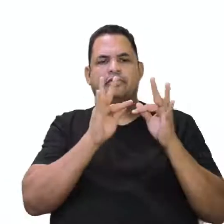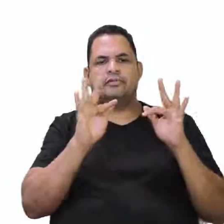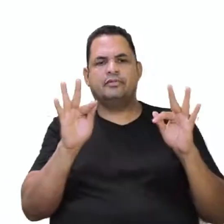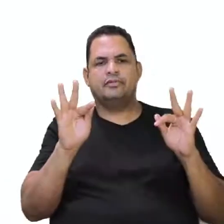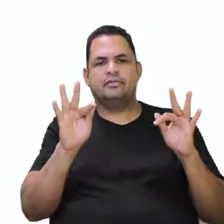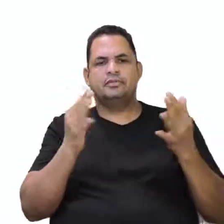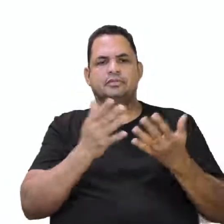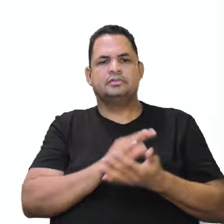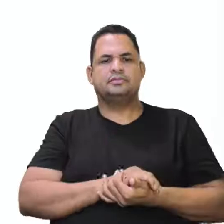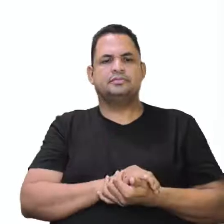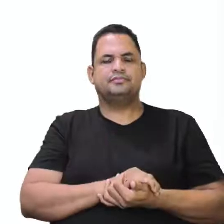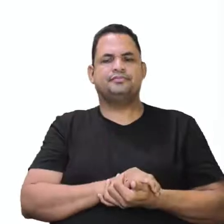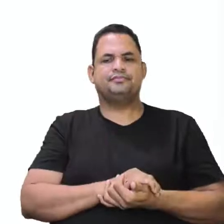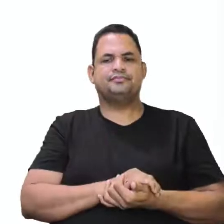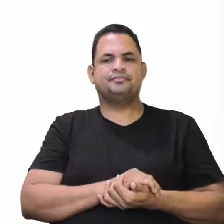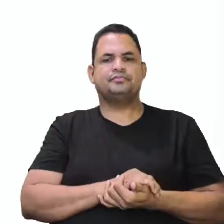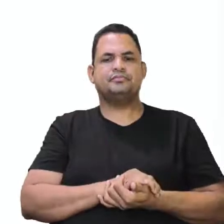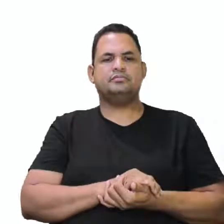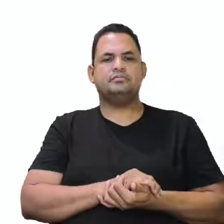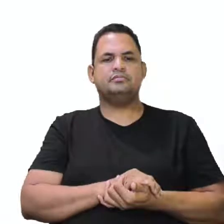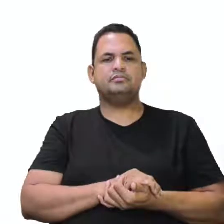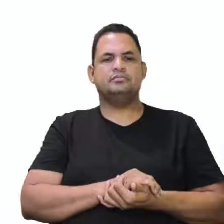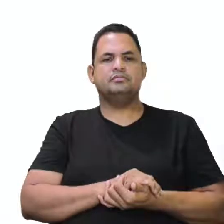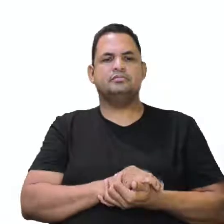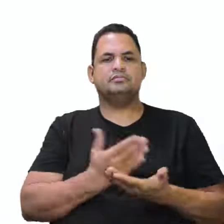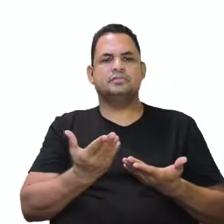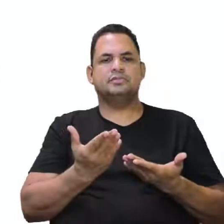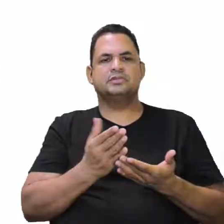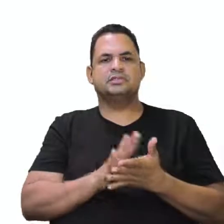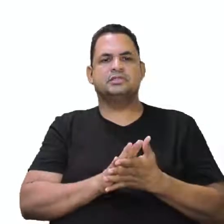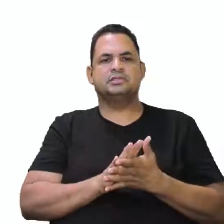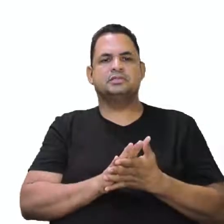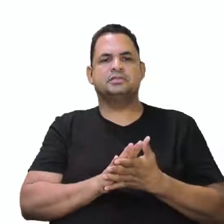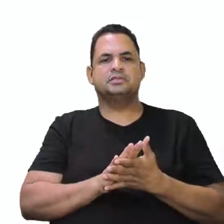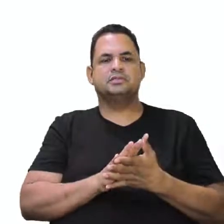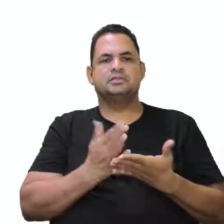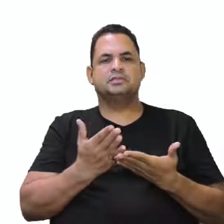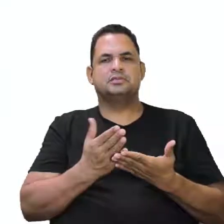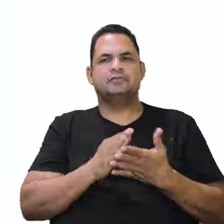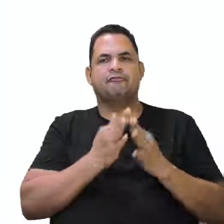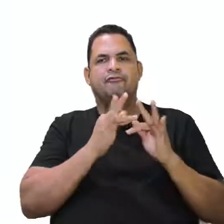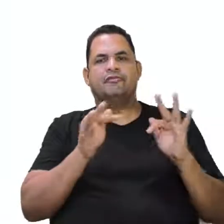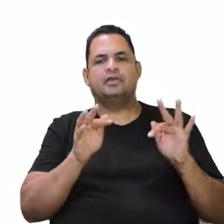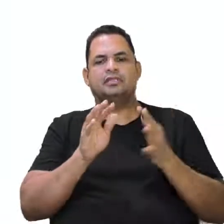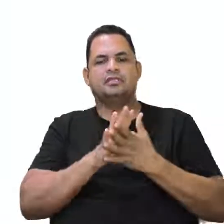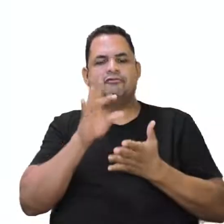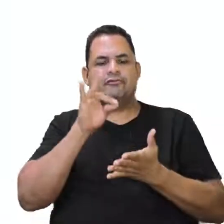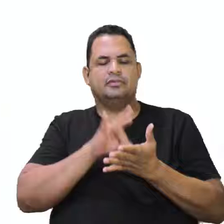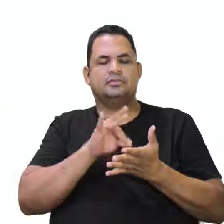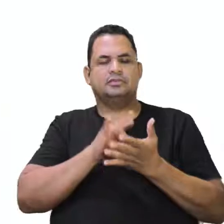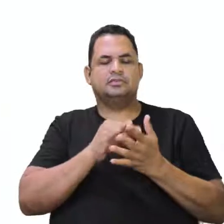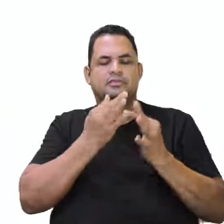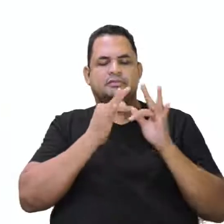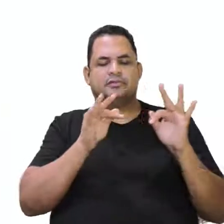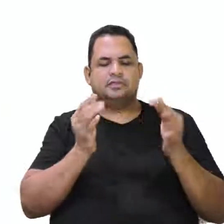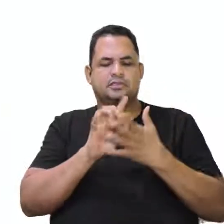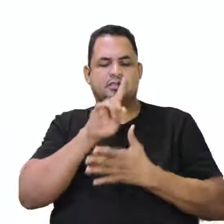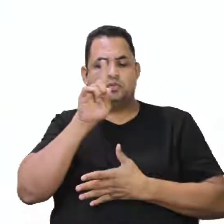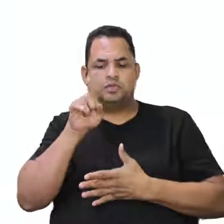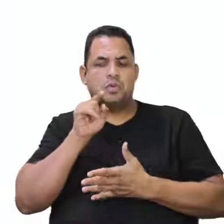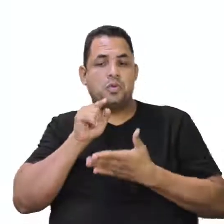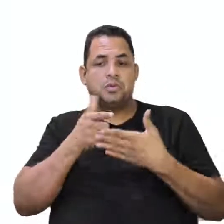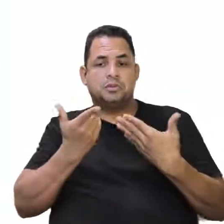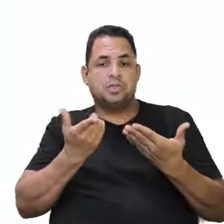vão usar o pronome definido some. Frases afirmativas e frases interrogativas quando você quer oferecer algo